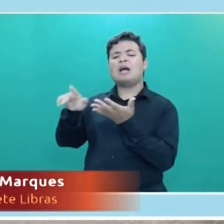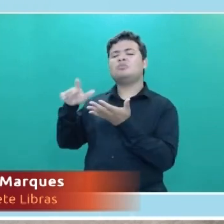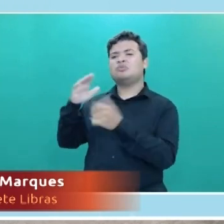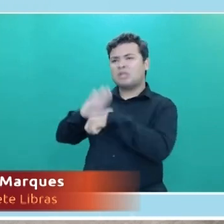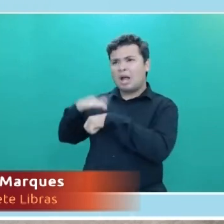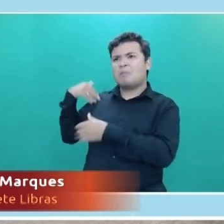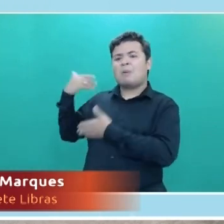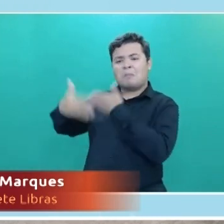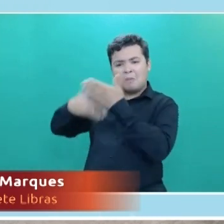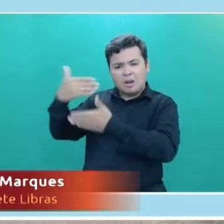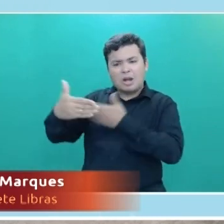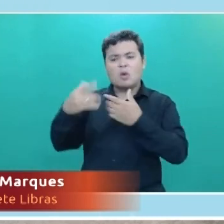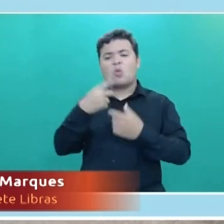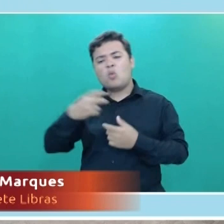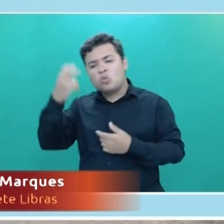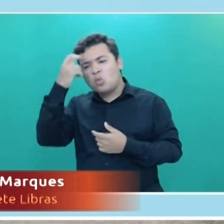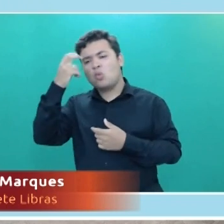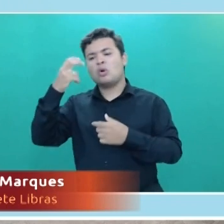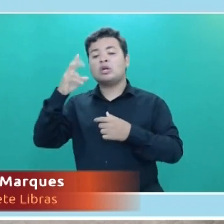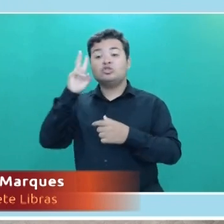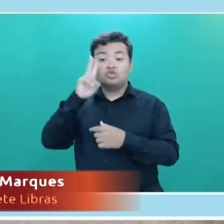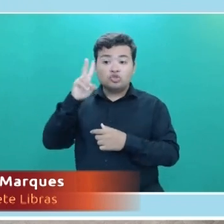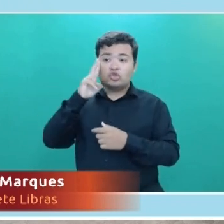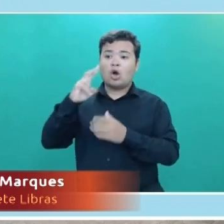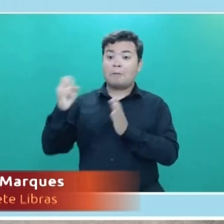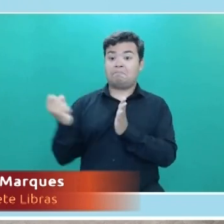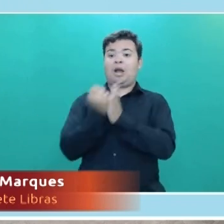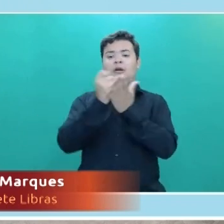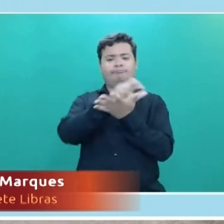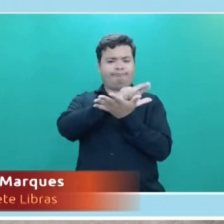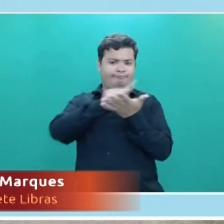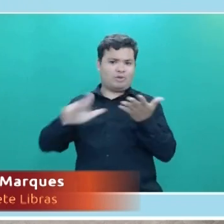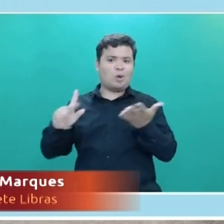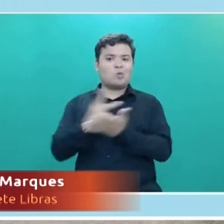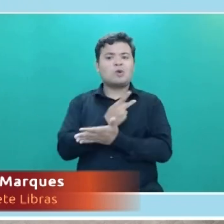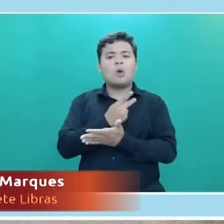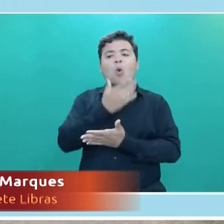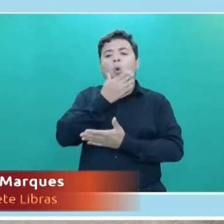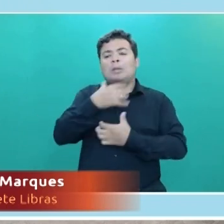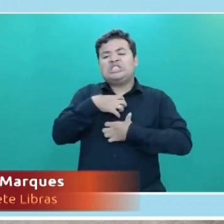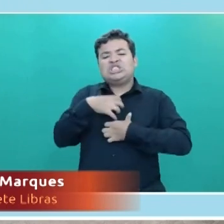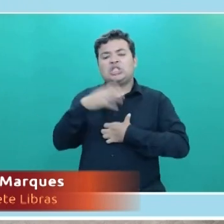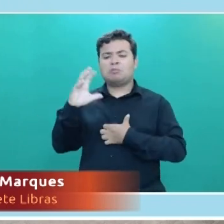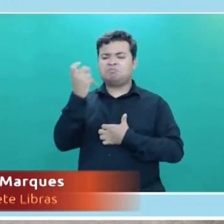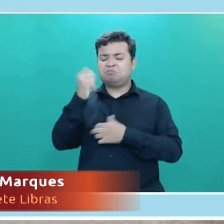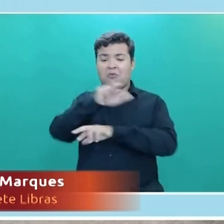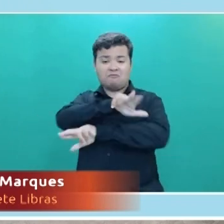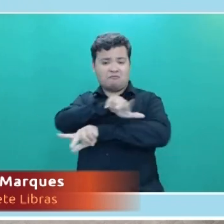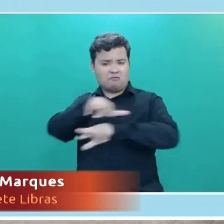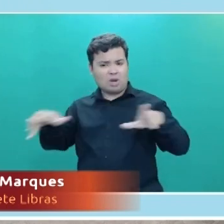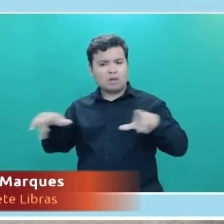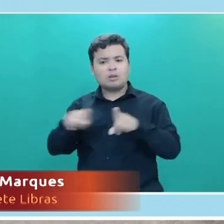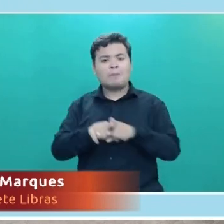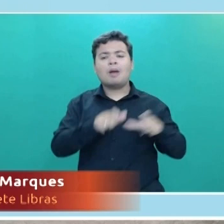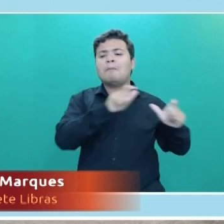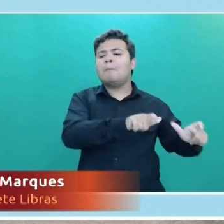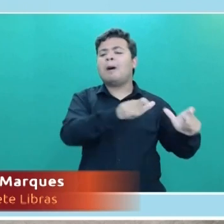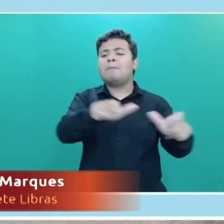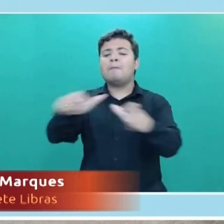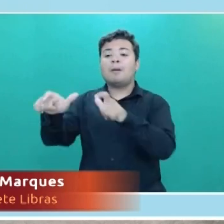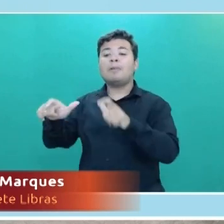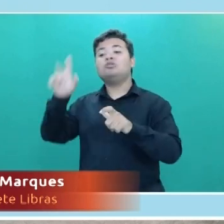nos diferentes movimentos históricos, e até mesmo no mesmo momento histórico, mas em locais diferentes, né, com cultura e história